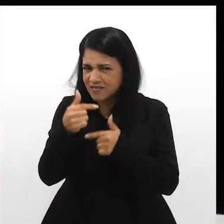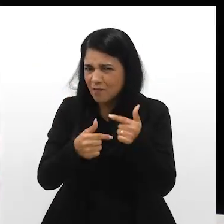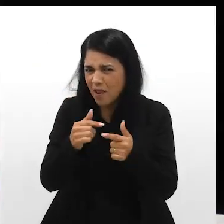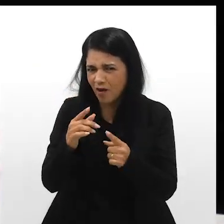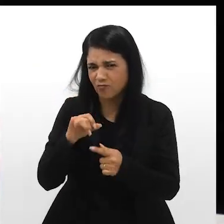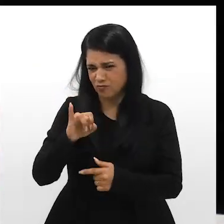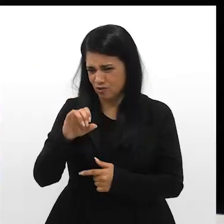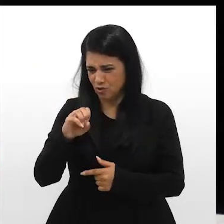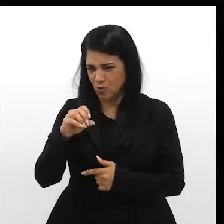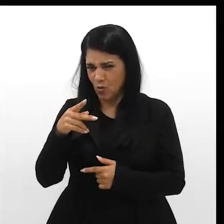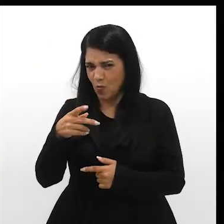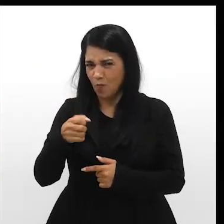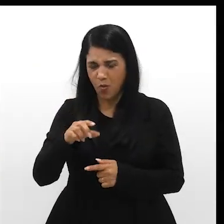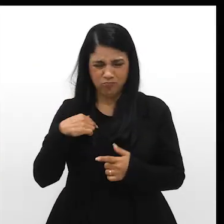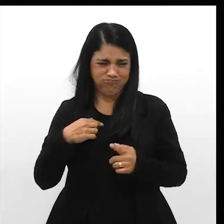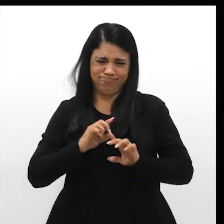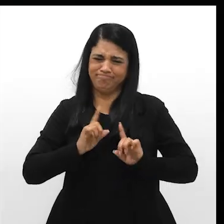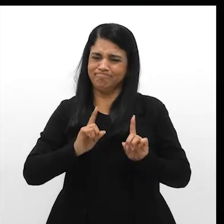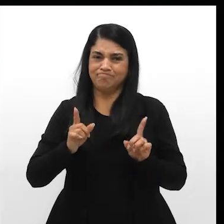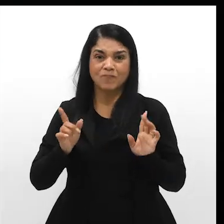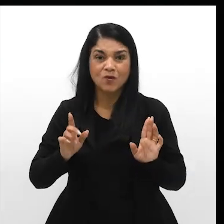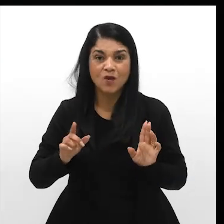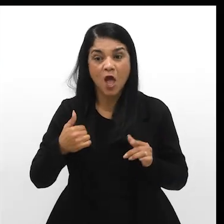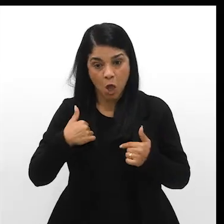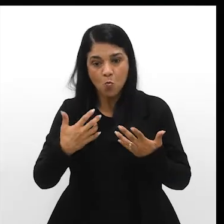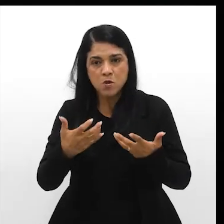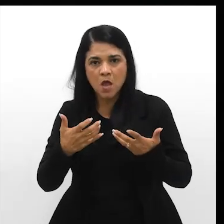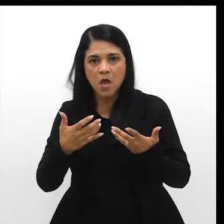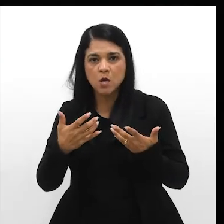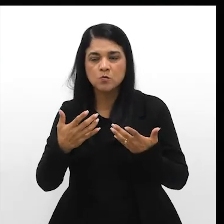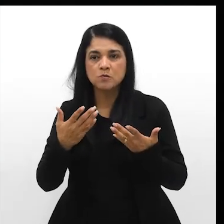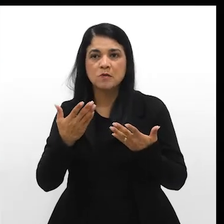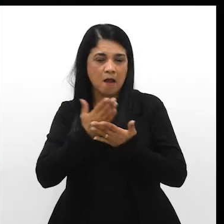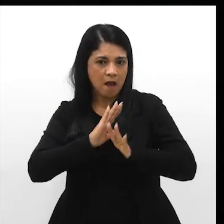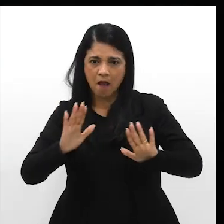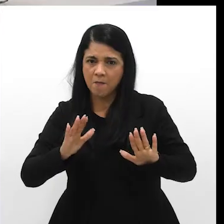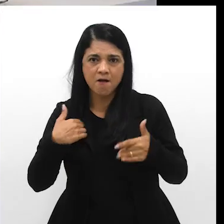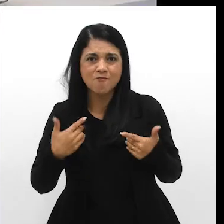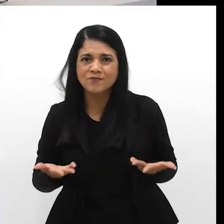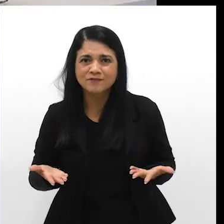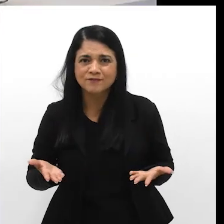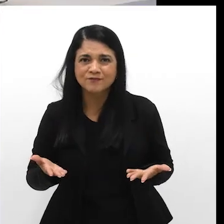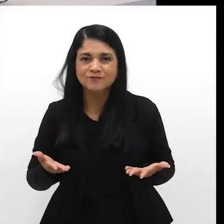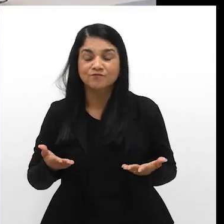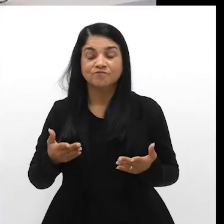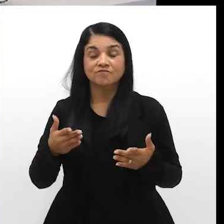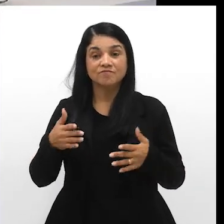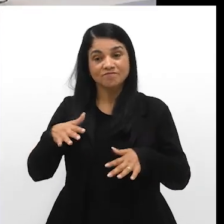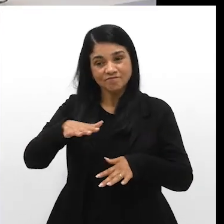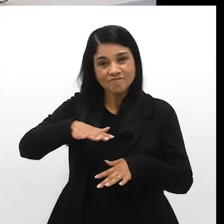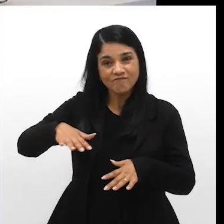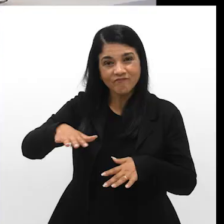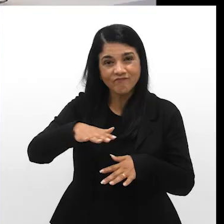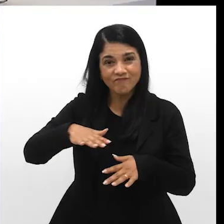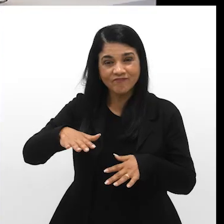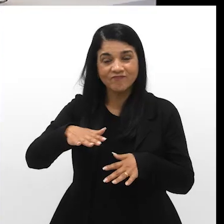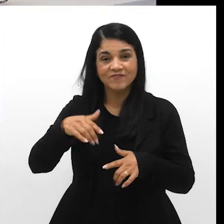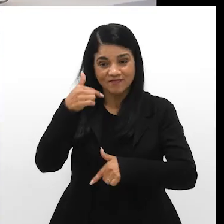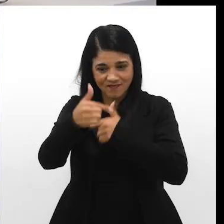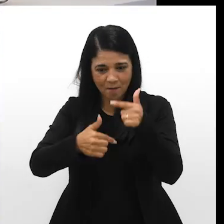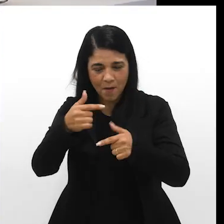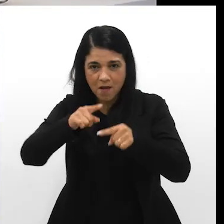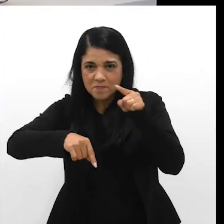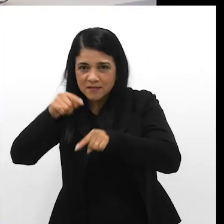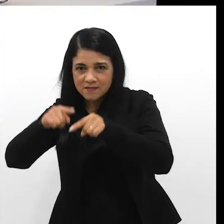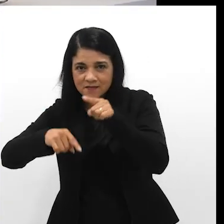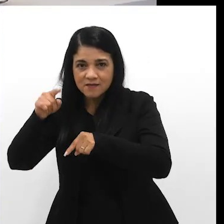isopor, né? Tem que quebrar isso, né, mano? Tem que quebrar isso. Eu tô Porque querendo quebrar isso. Quero quebrar tudo. O grande mercado hoje de um